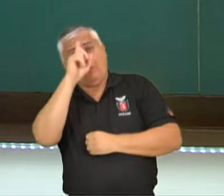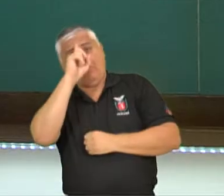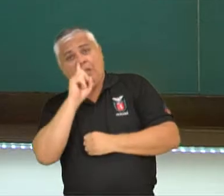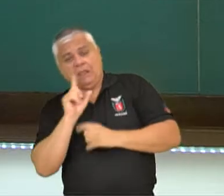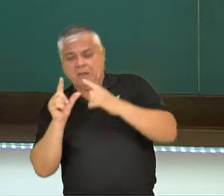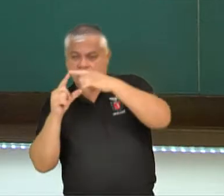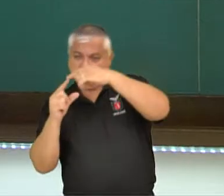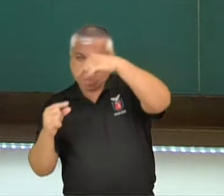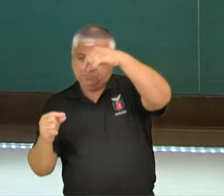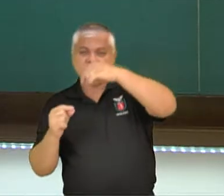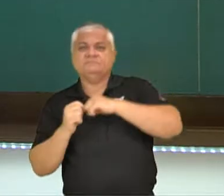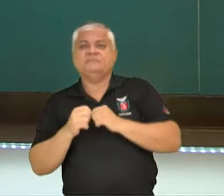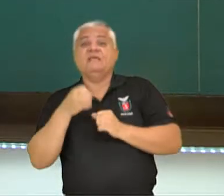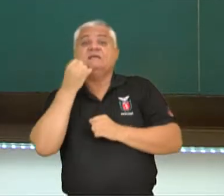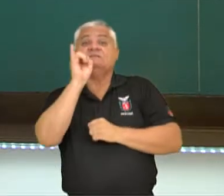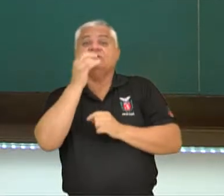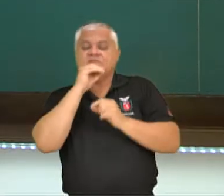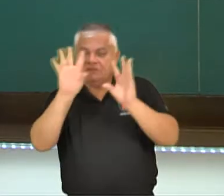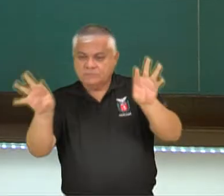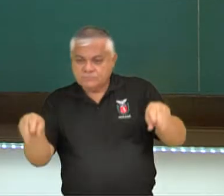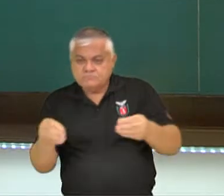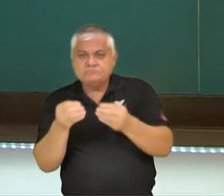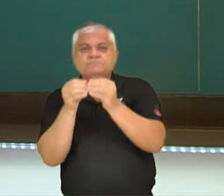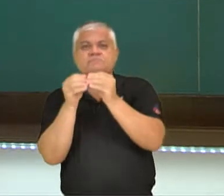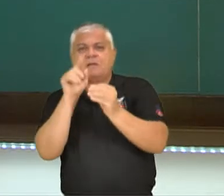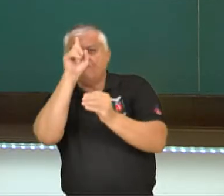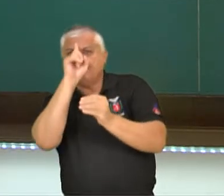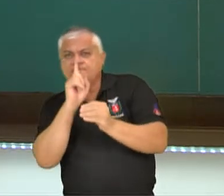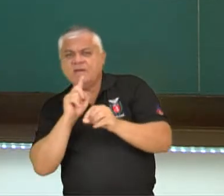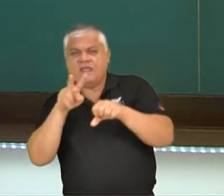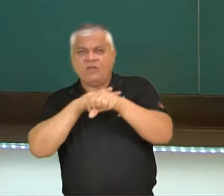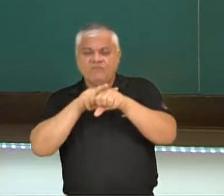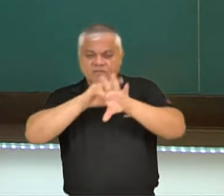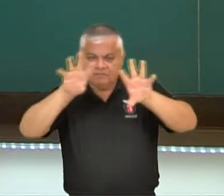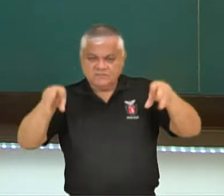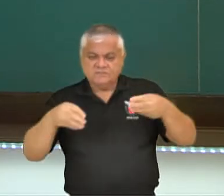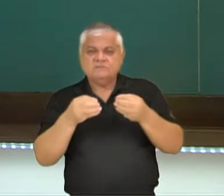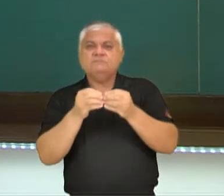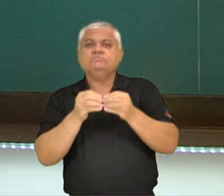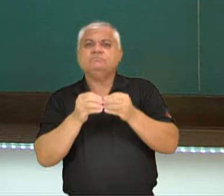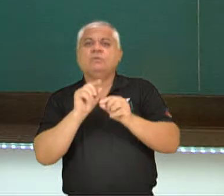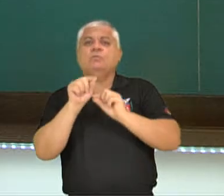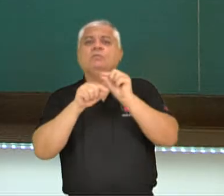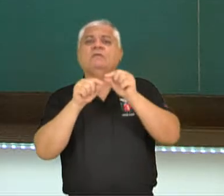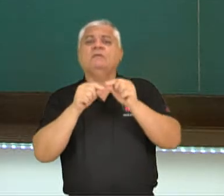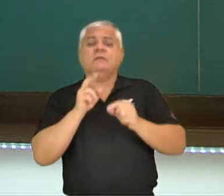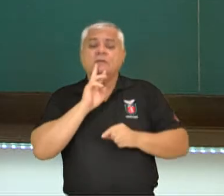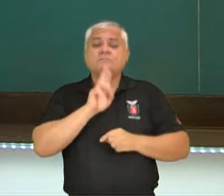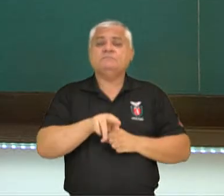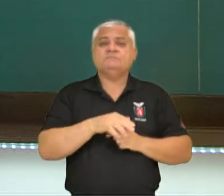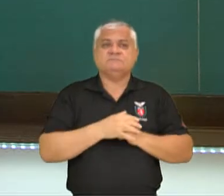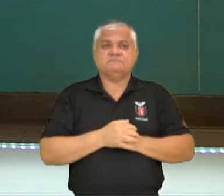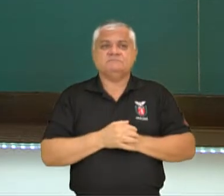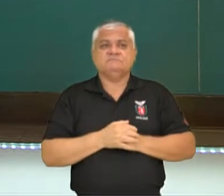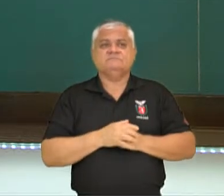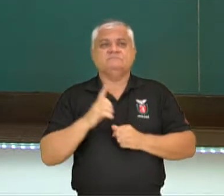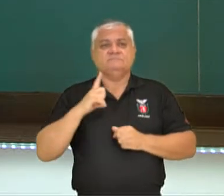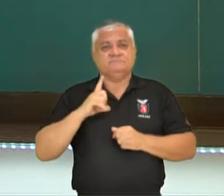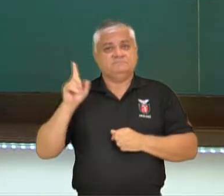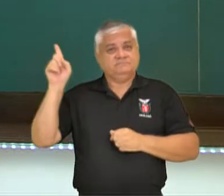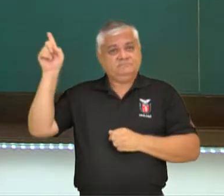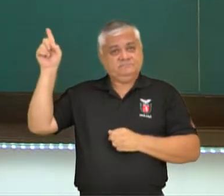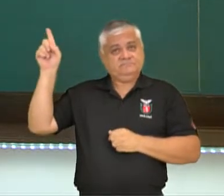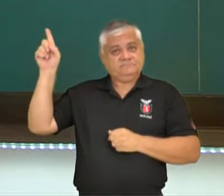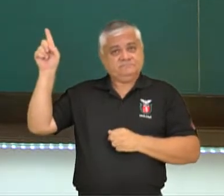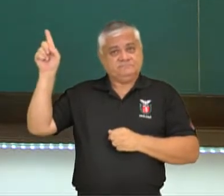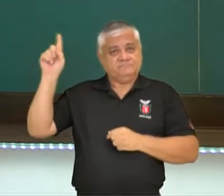fizer um cruzamento entre dois indivíduos heterozigotos, eu vou apresentar para vocês aqui. Ó. Eu vou ter esse resultado, que